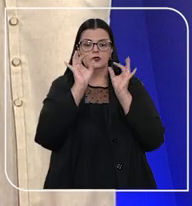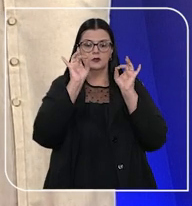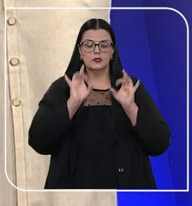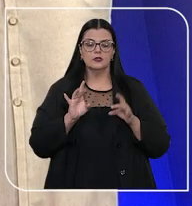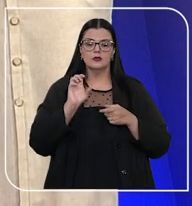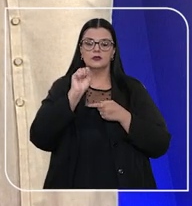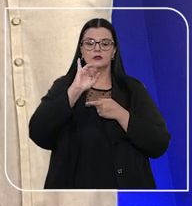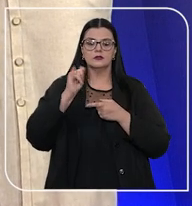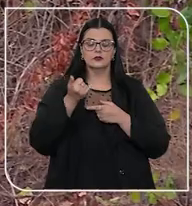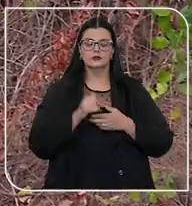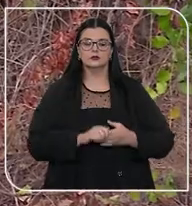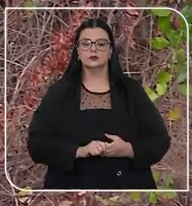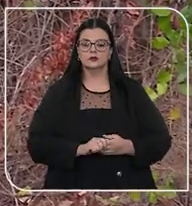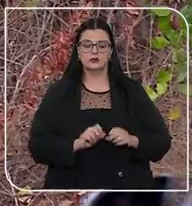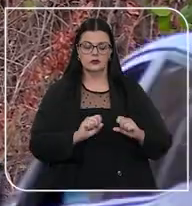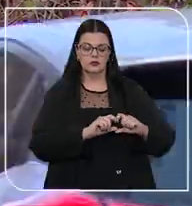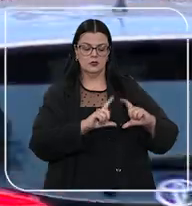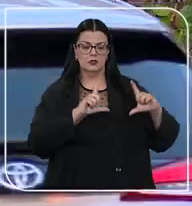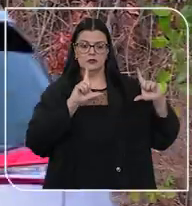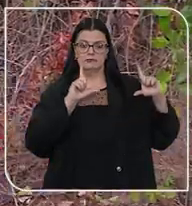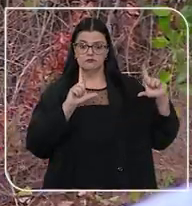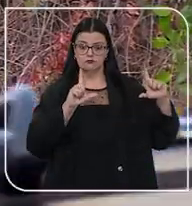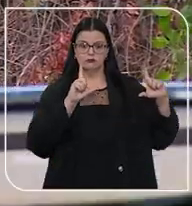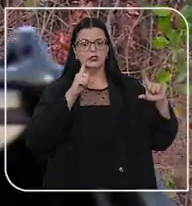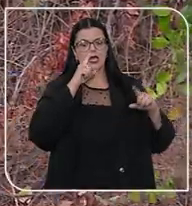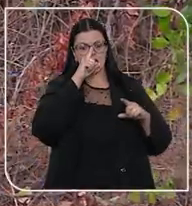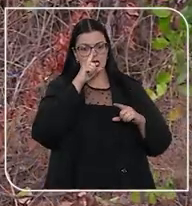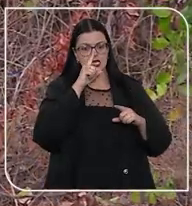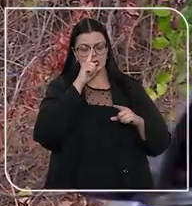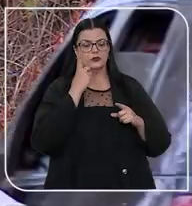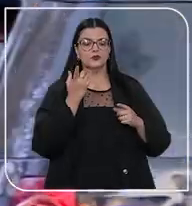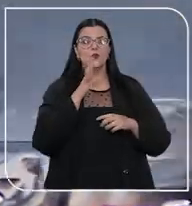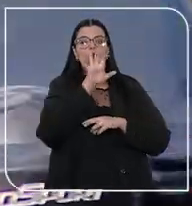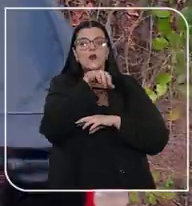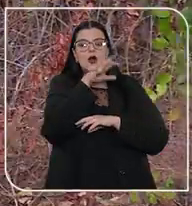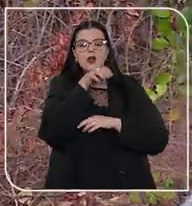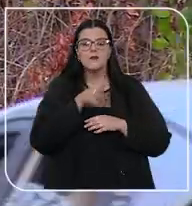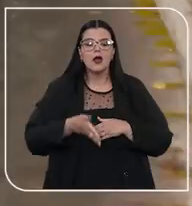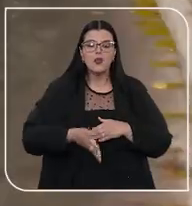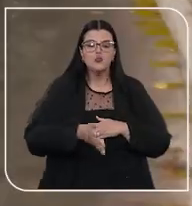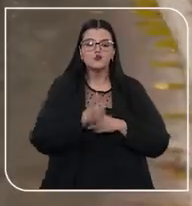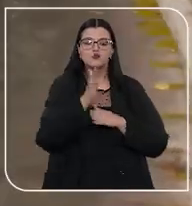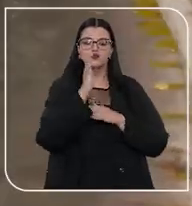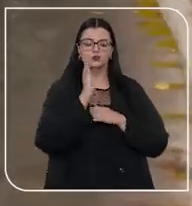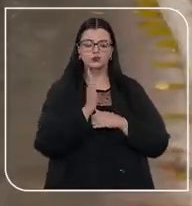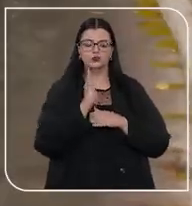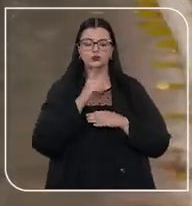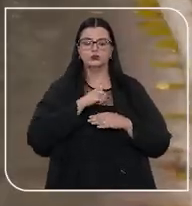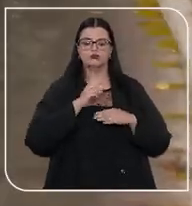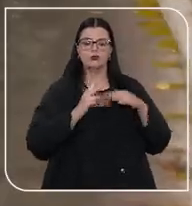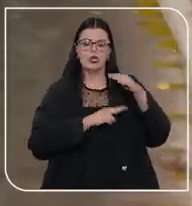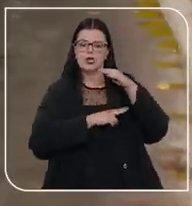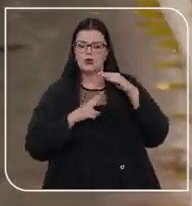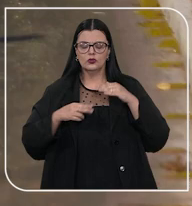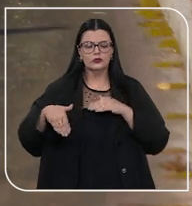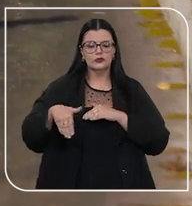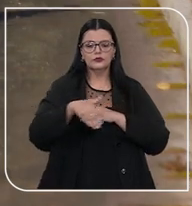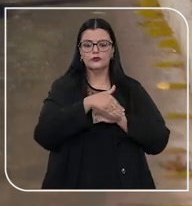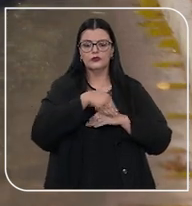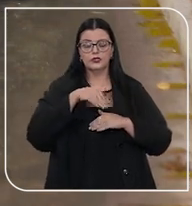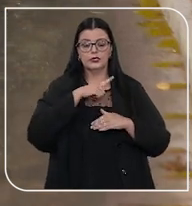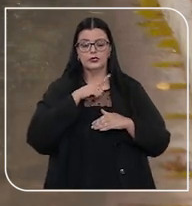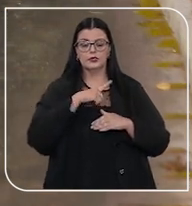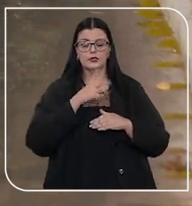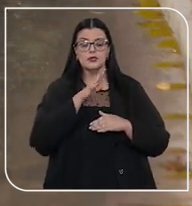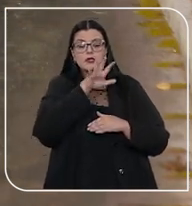do STJ. A placa faz um alerta: risco de animais na pista. As rodovias que cortam o país muitas